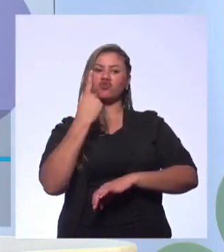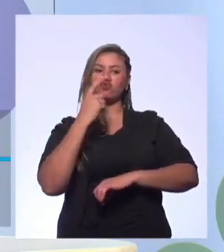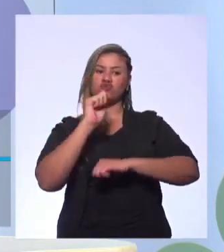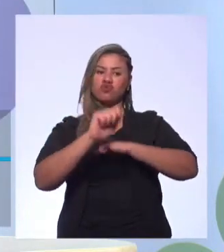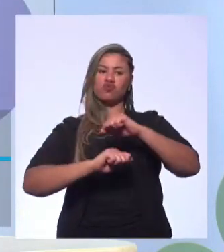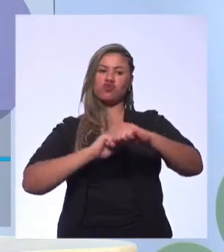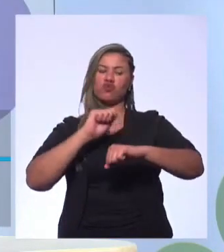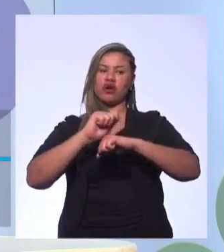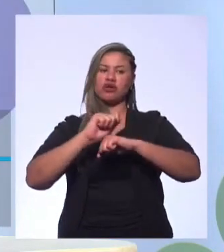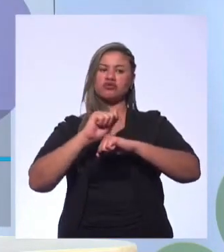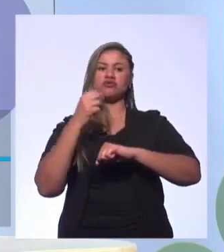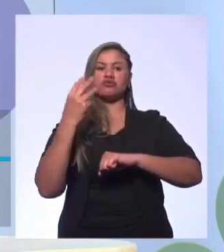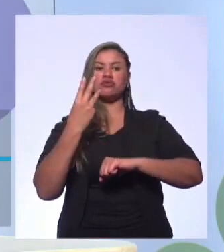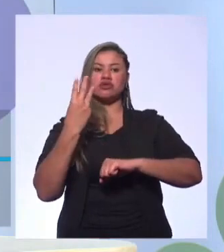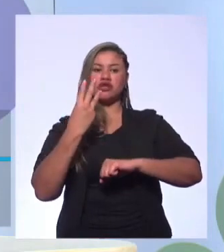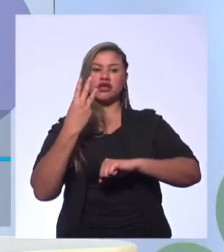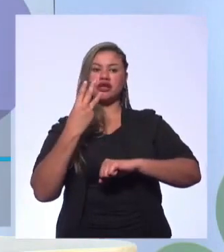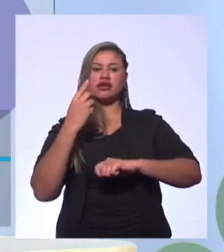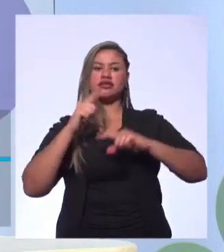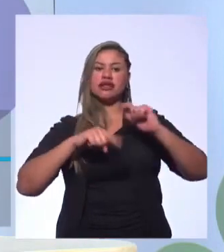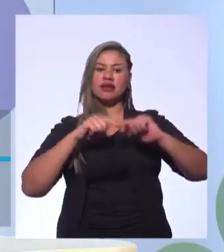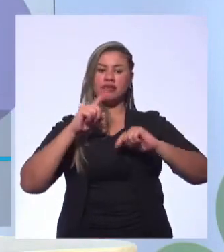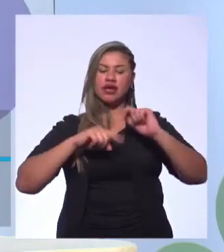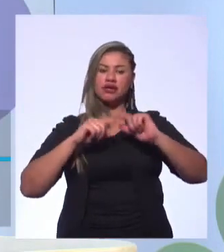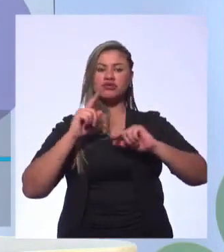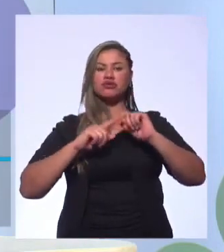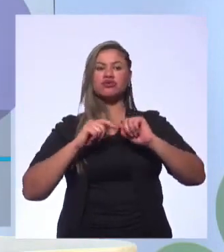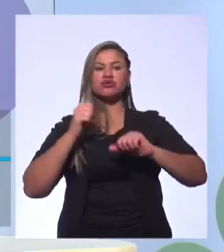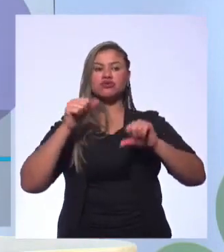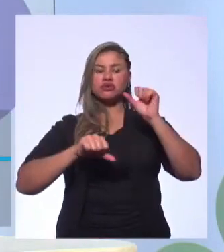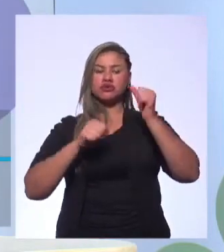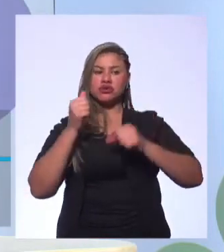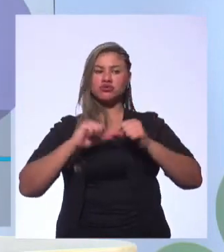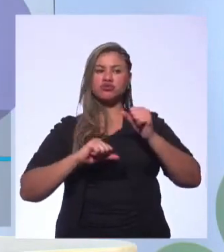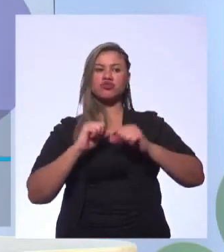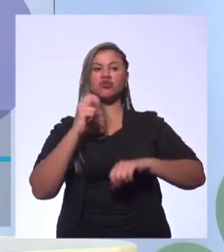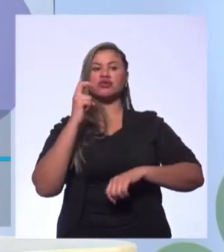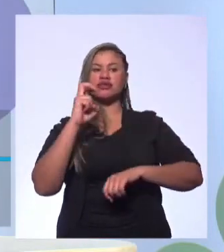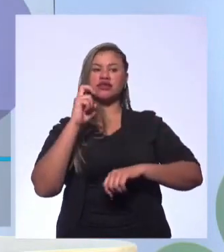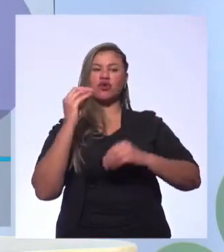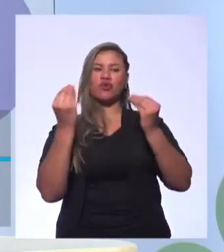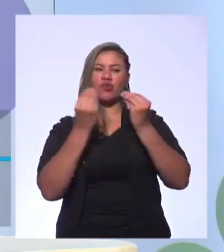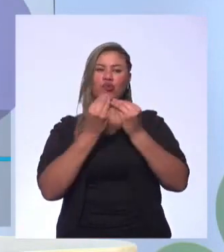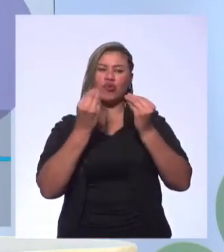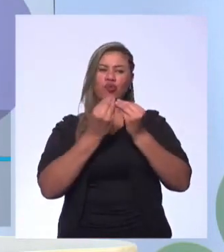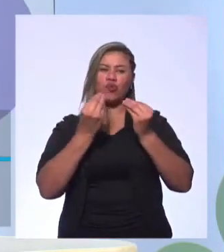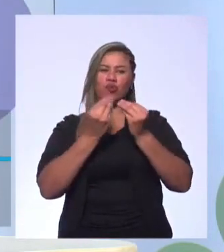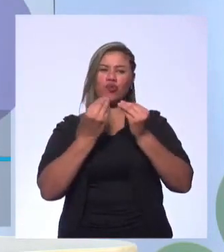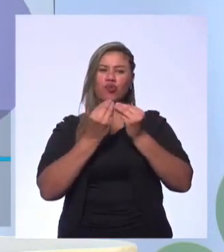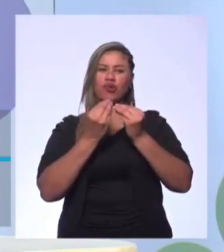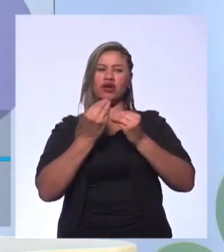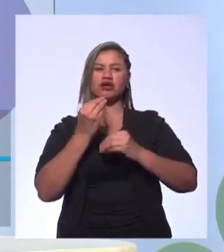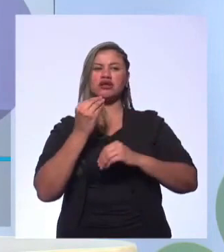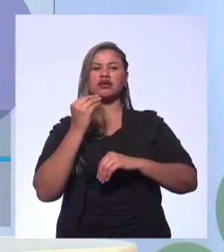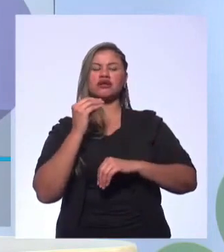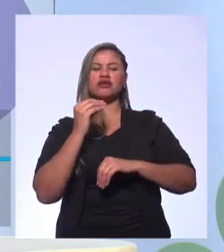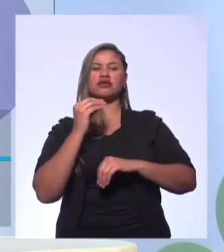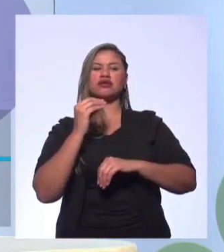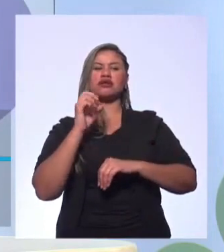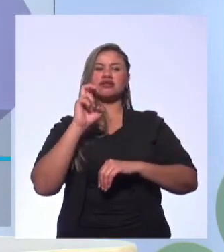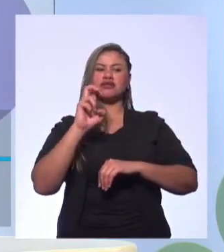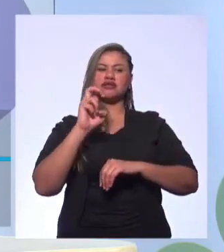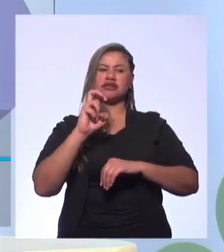3 elementos químicos, 5 moléculas, 5 substâncias e